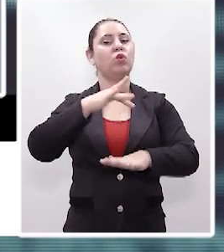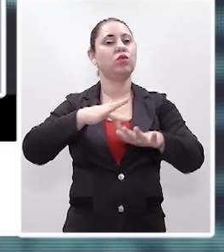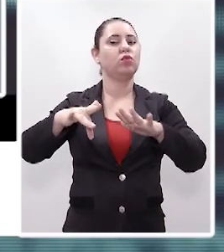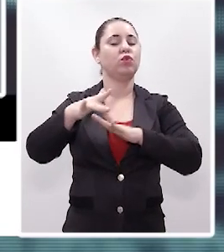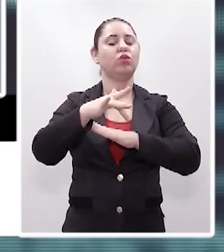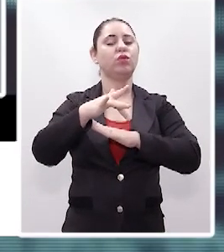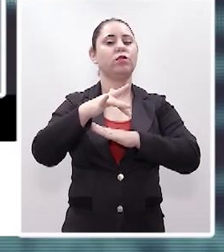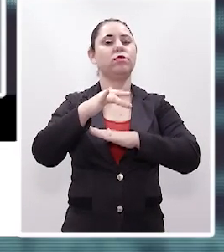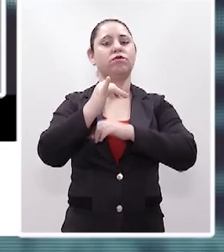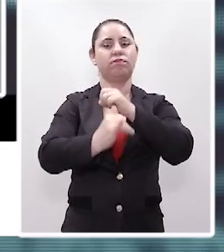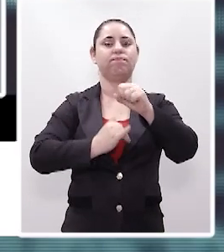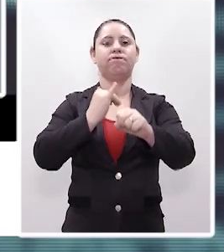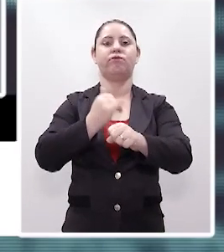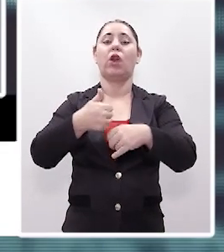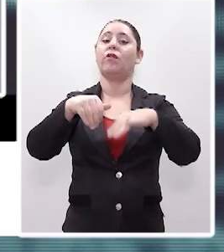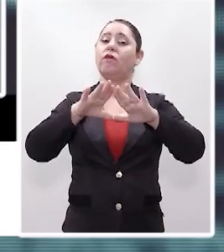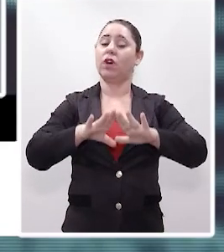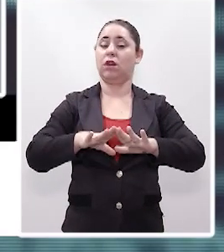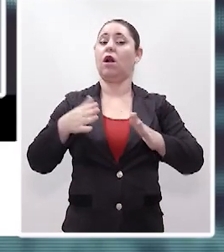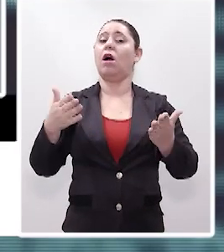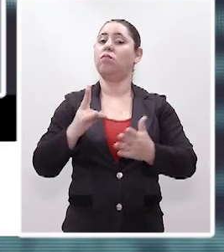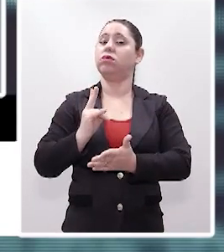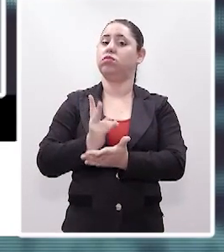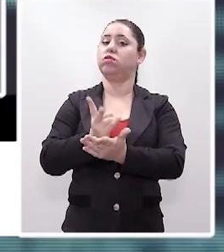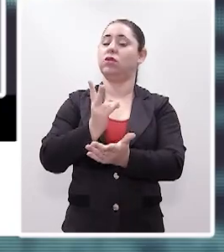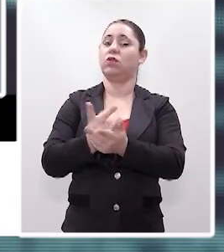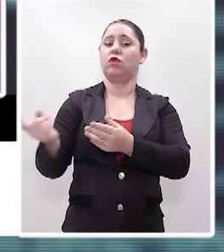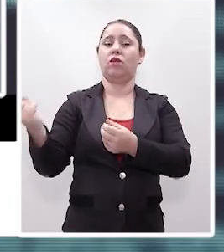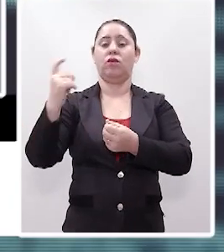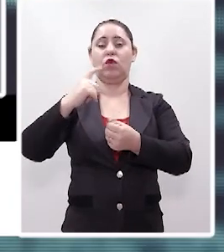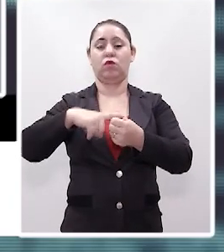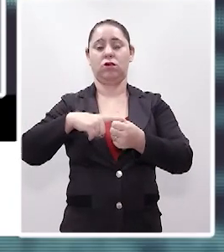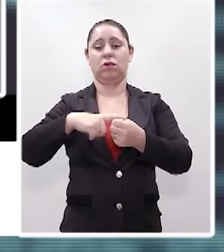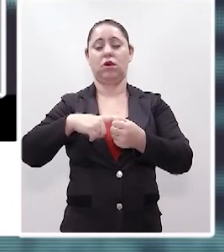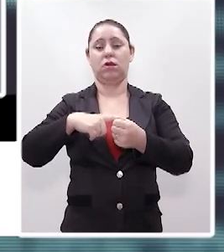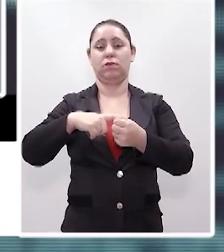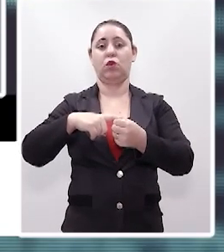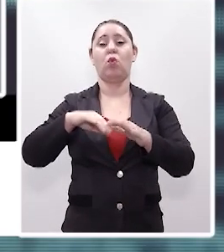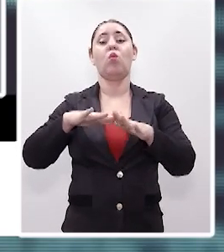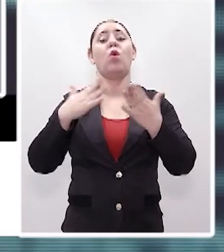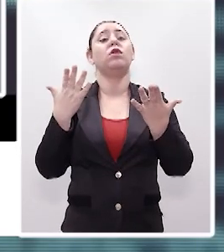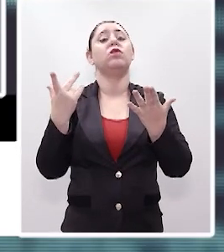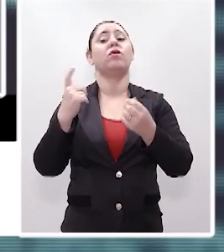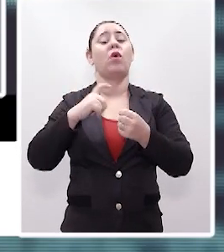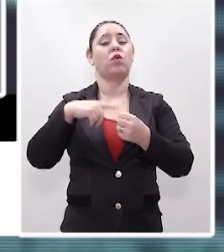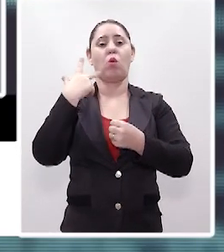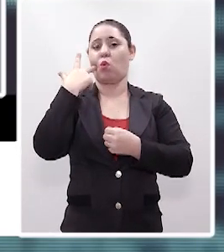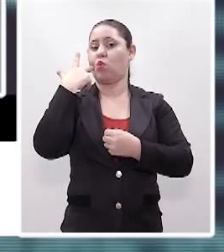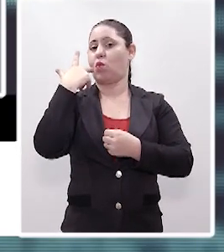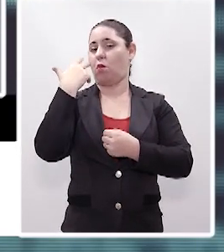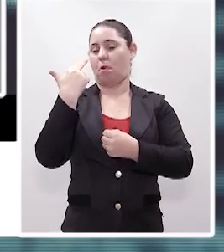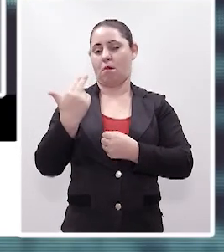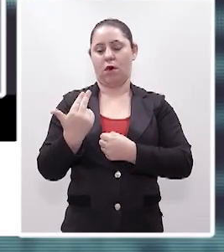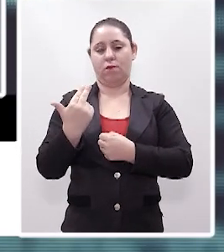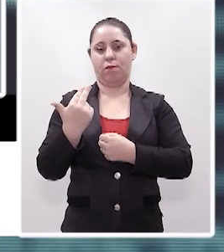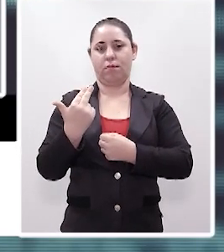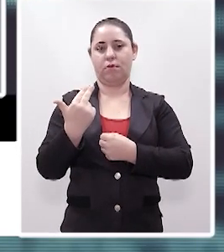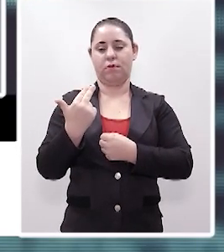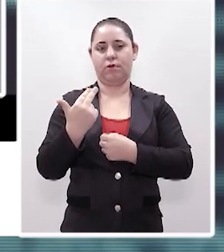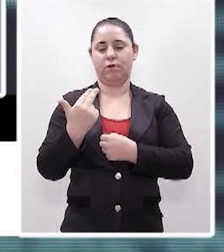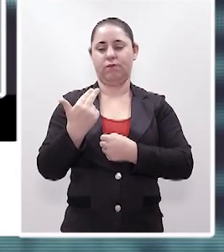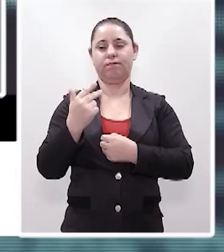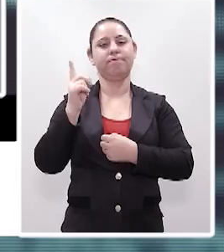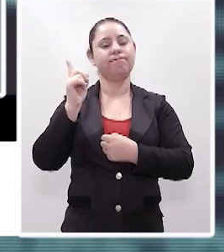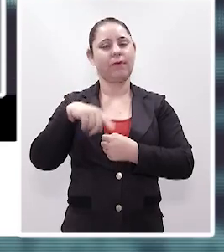dessas plataformas veio para ficar. Se voltarmos, quando voltarmos ao normal, vamos dizer